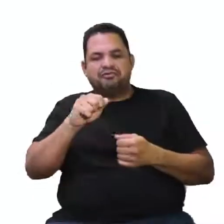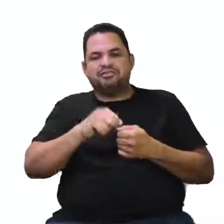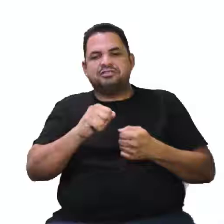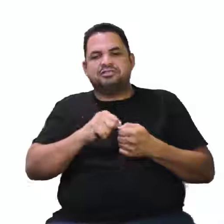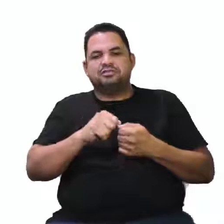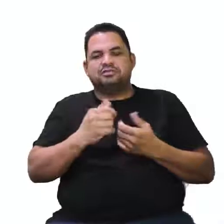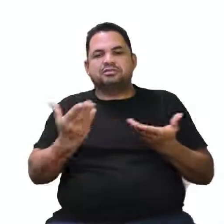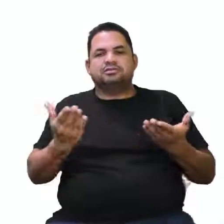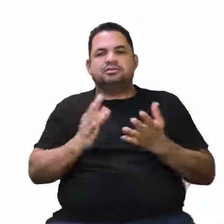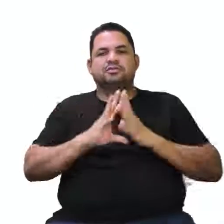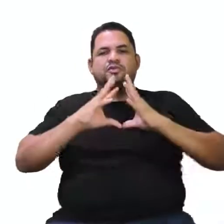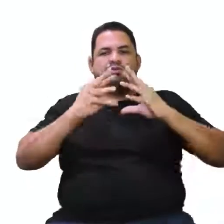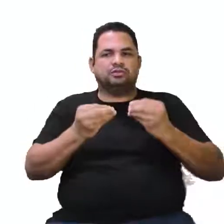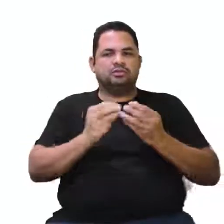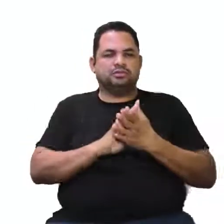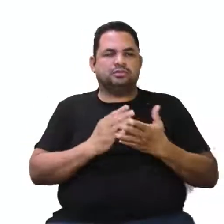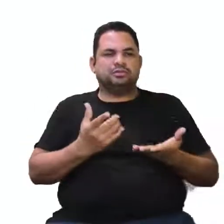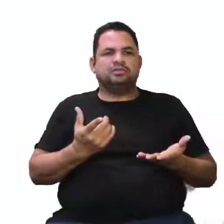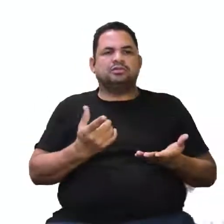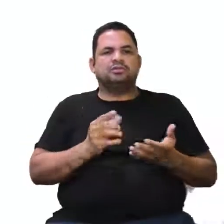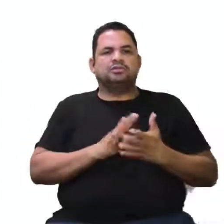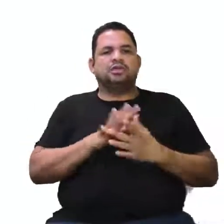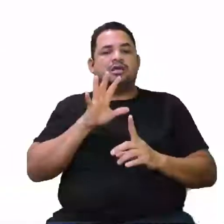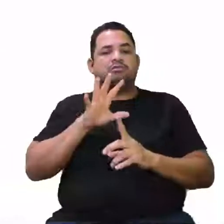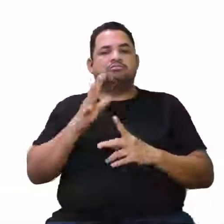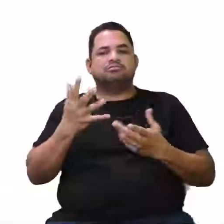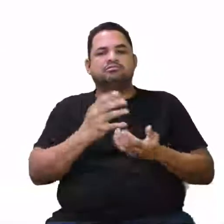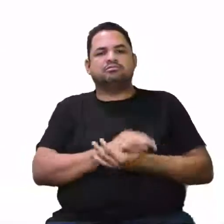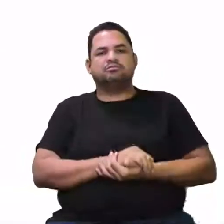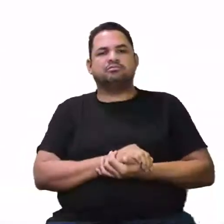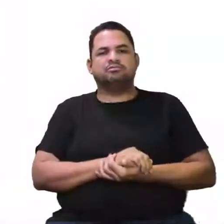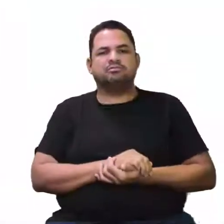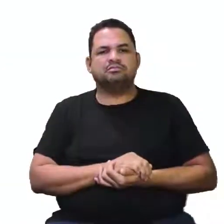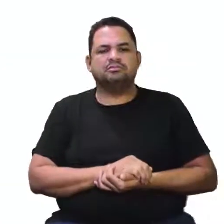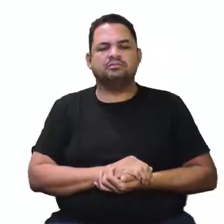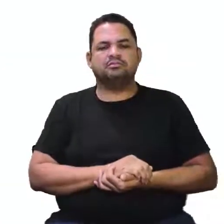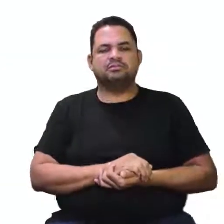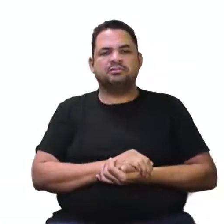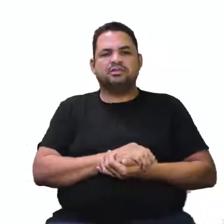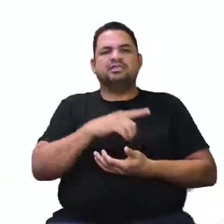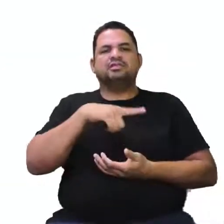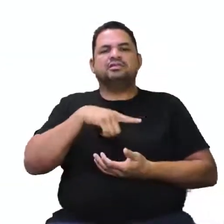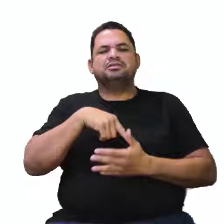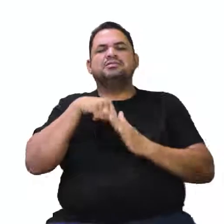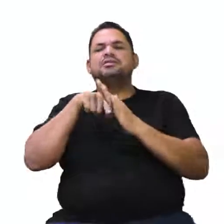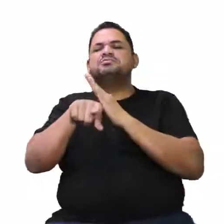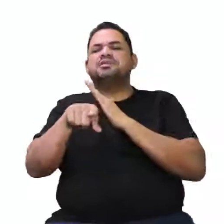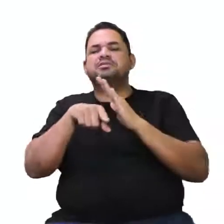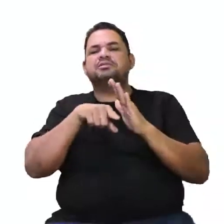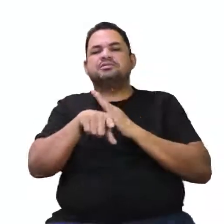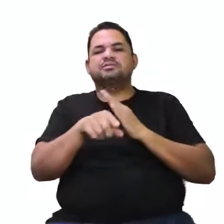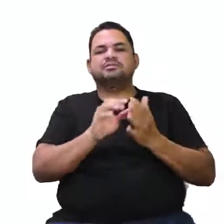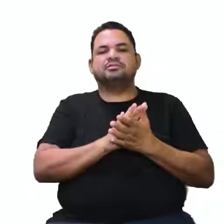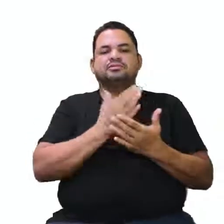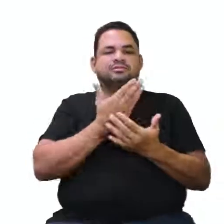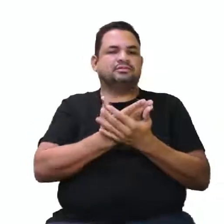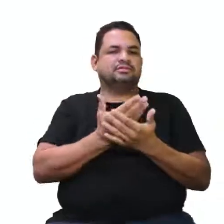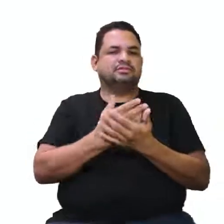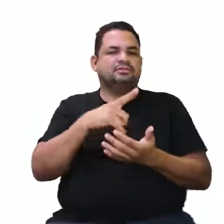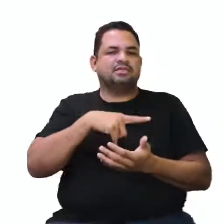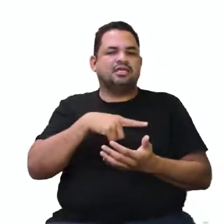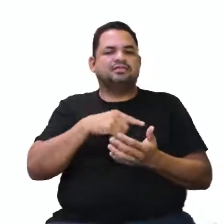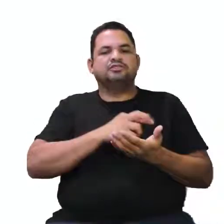portar? Então, tudo isso traz aí um impacto. E aí temos mais questionamento. Nossa, prof, essa aula tem